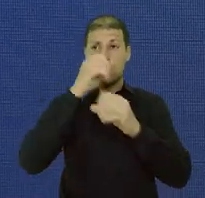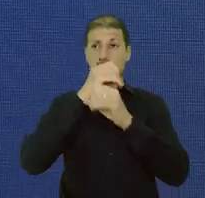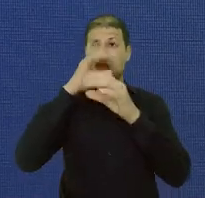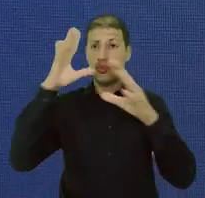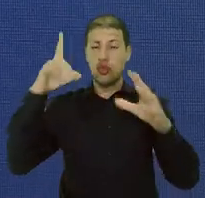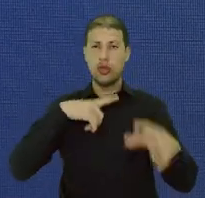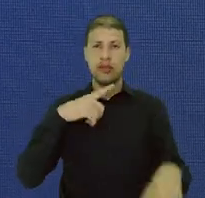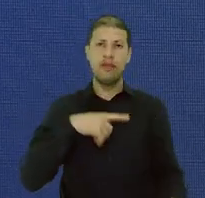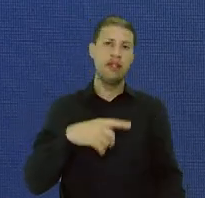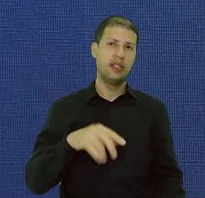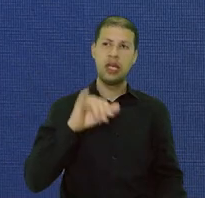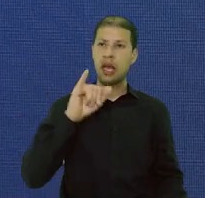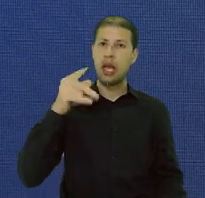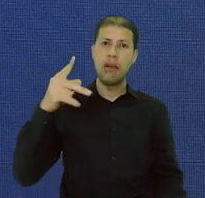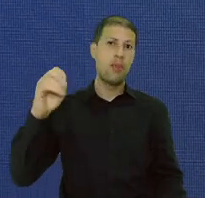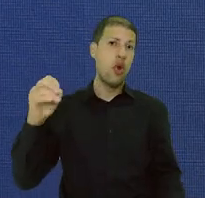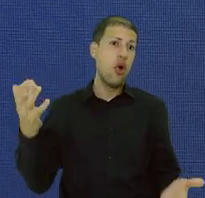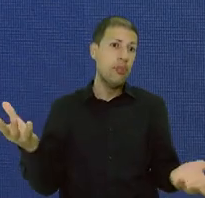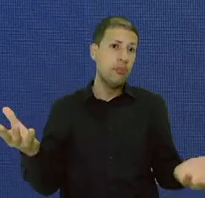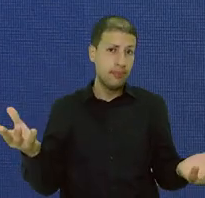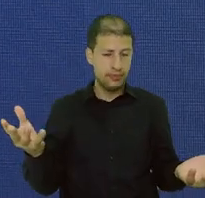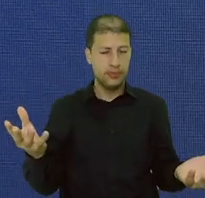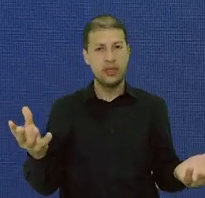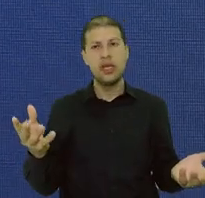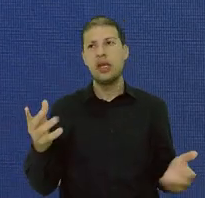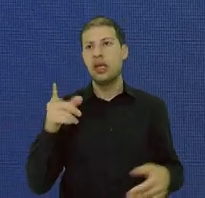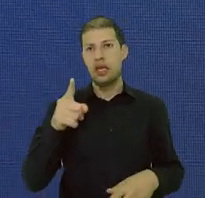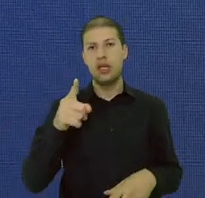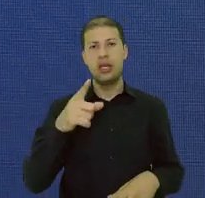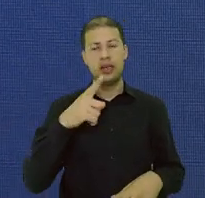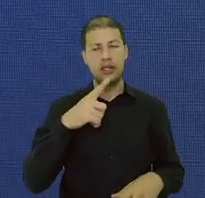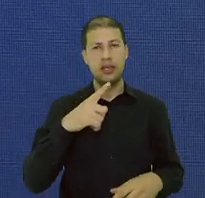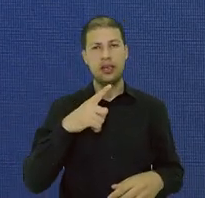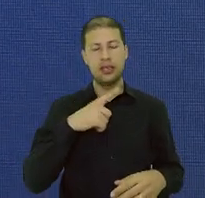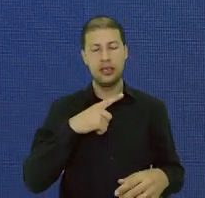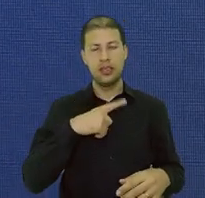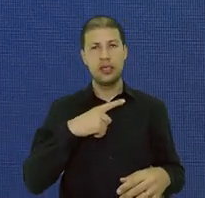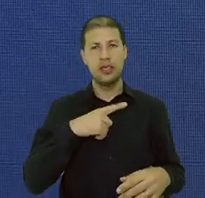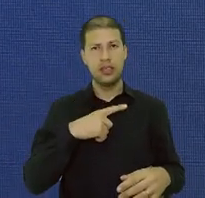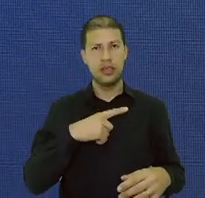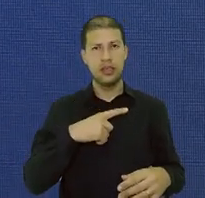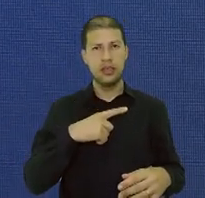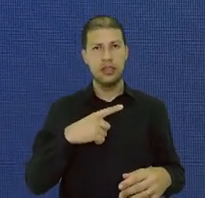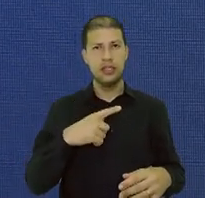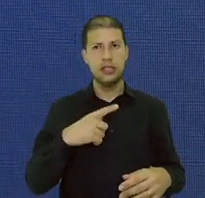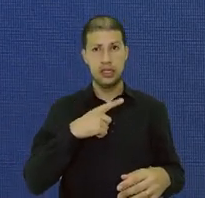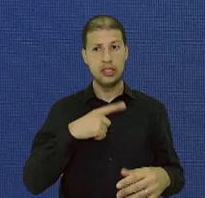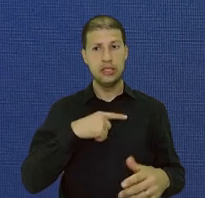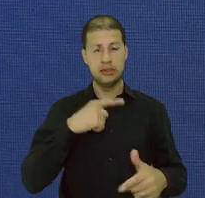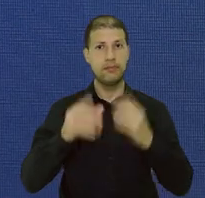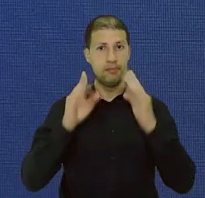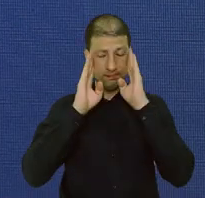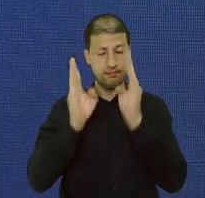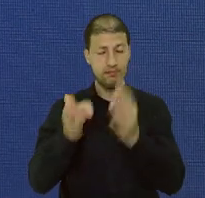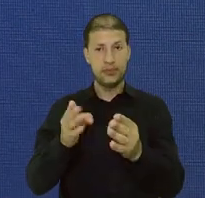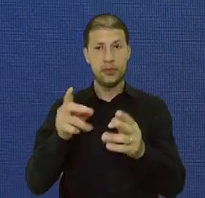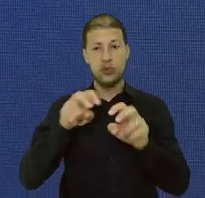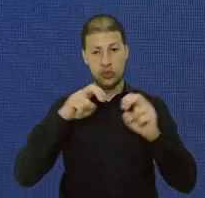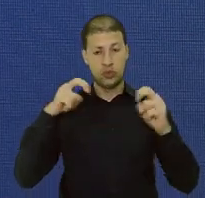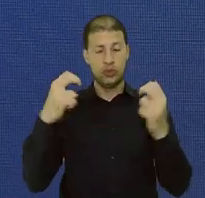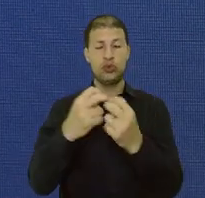ipeu se concretizar então ele tem que ver dessa forma pragmático E aí o conselho tem um papel